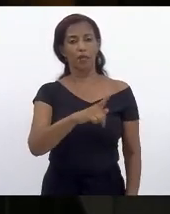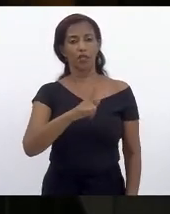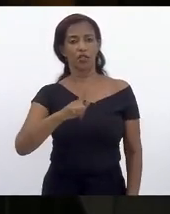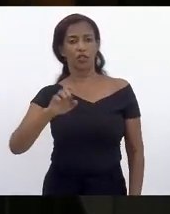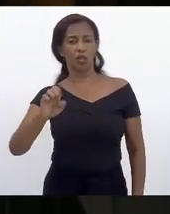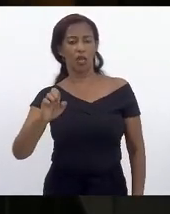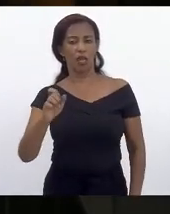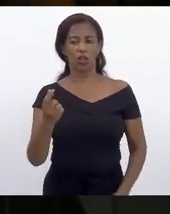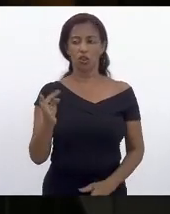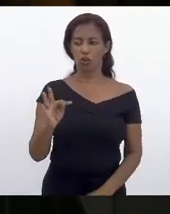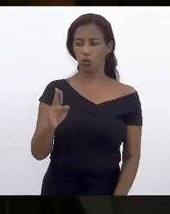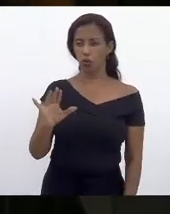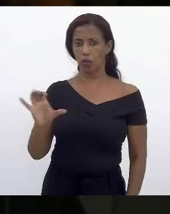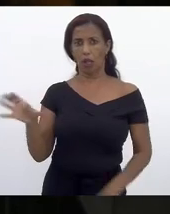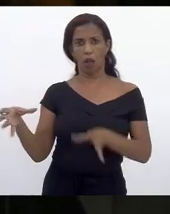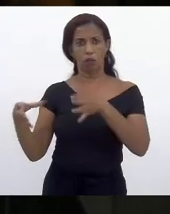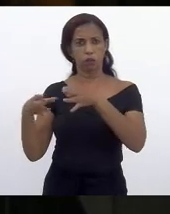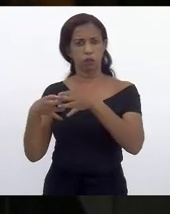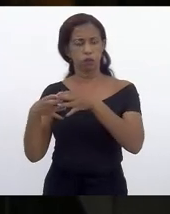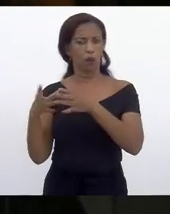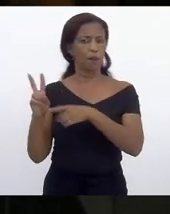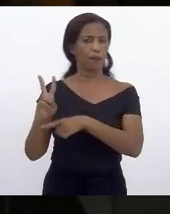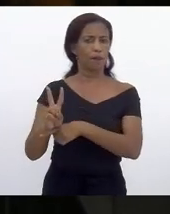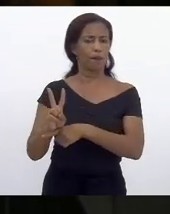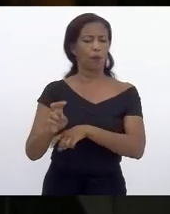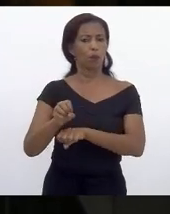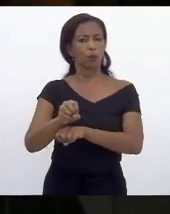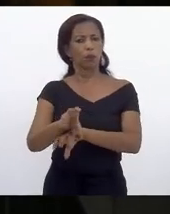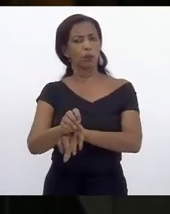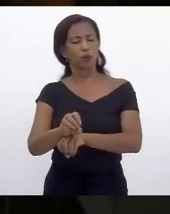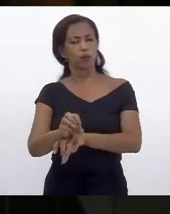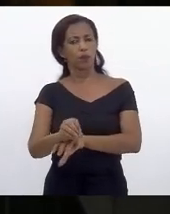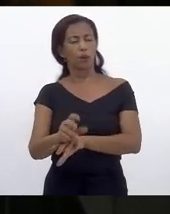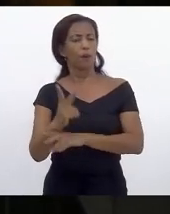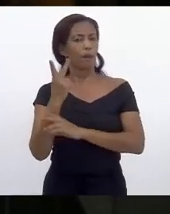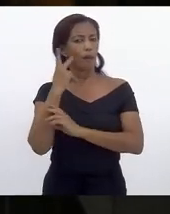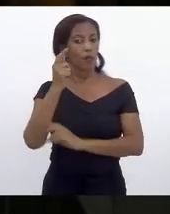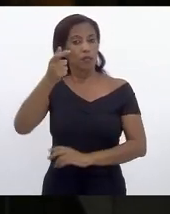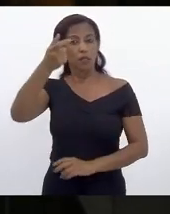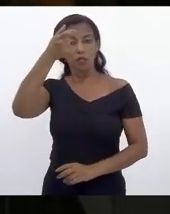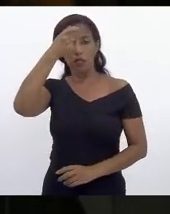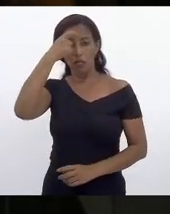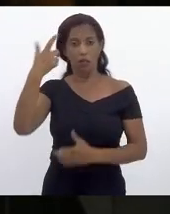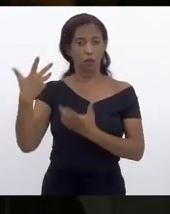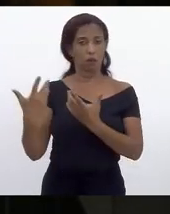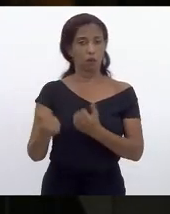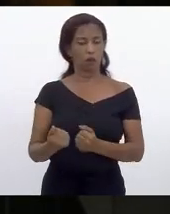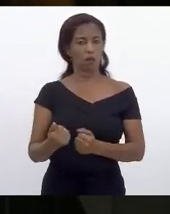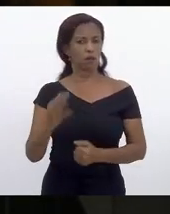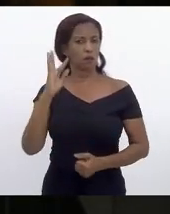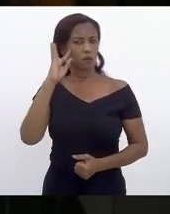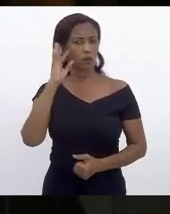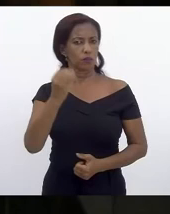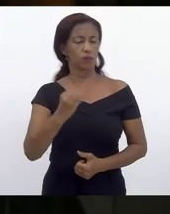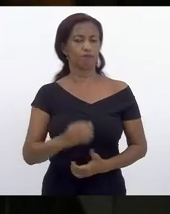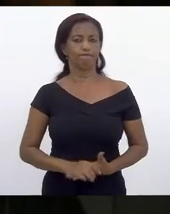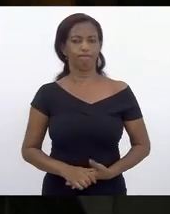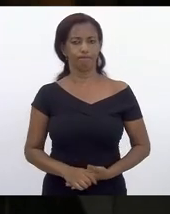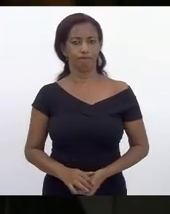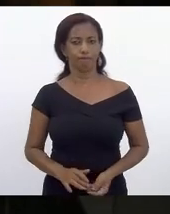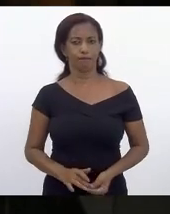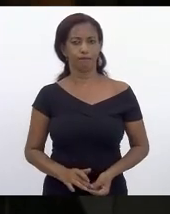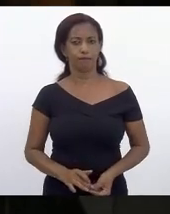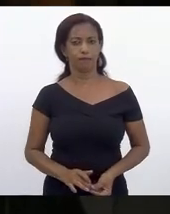de Tutela Coletiva de Proteção à Educação para a ciência e adoção das providências cabíveis.